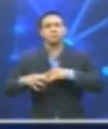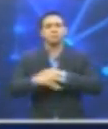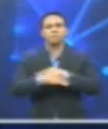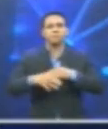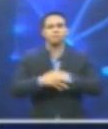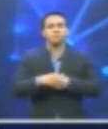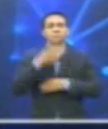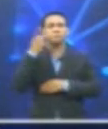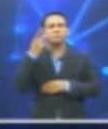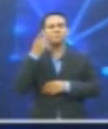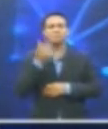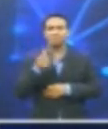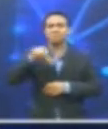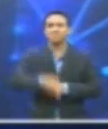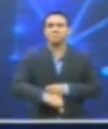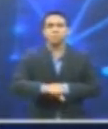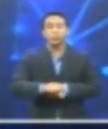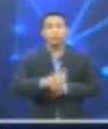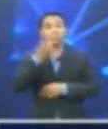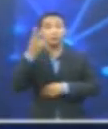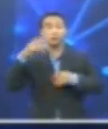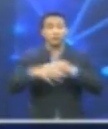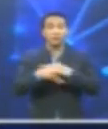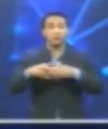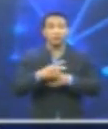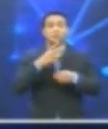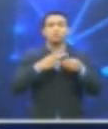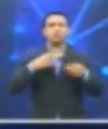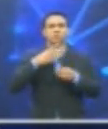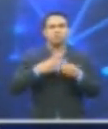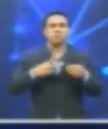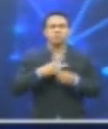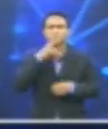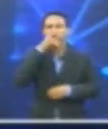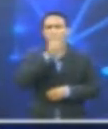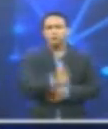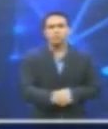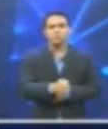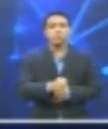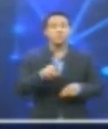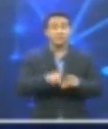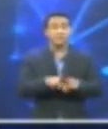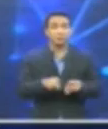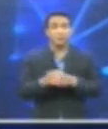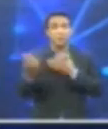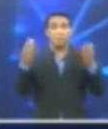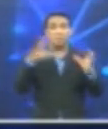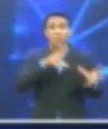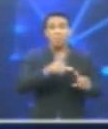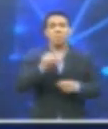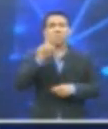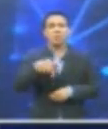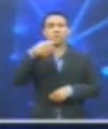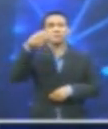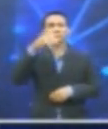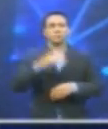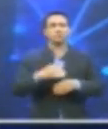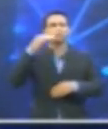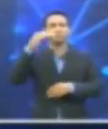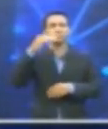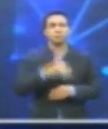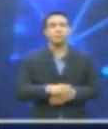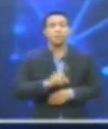segunda cidade mais violenta do Brasil e a 7ª mais violenta do mundo. O que nós defendemos é uma